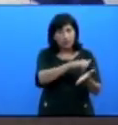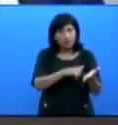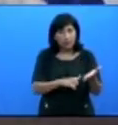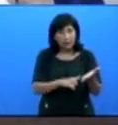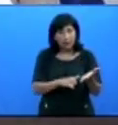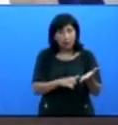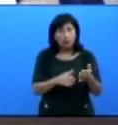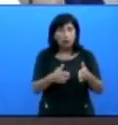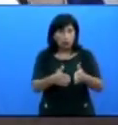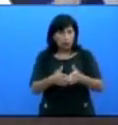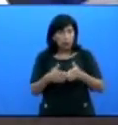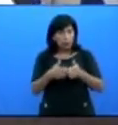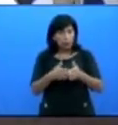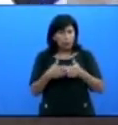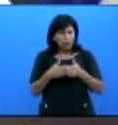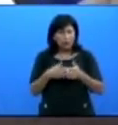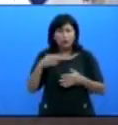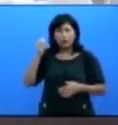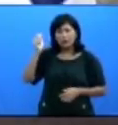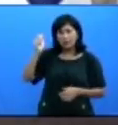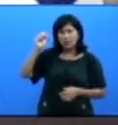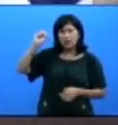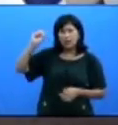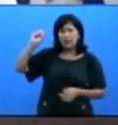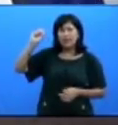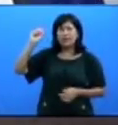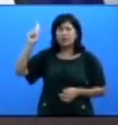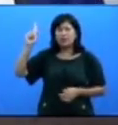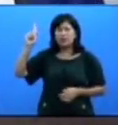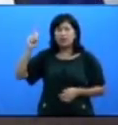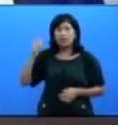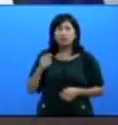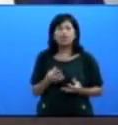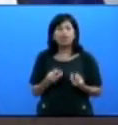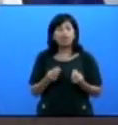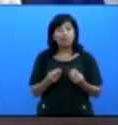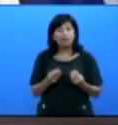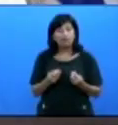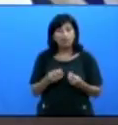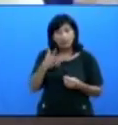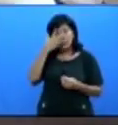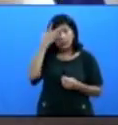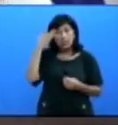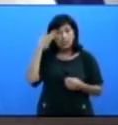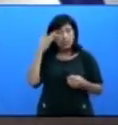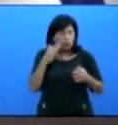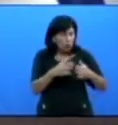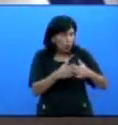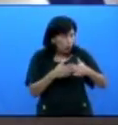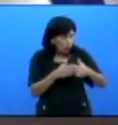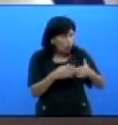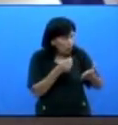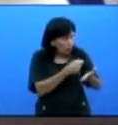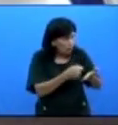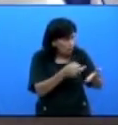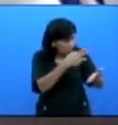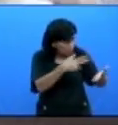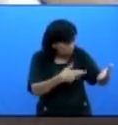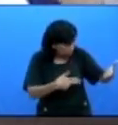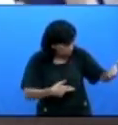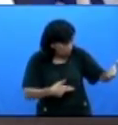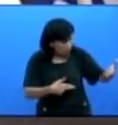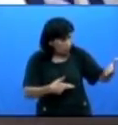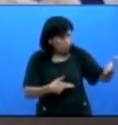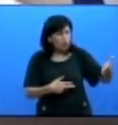as reivindicações de ASGs, coveiros e da Brigada. Né? Então, como é esse documento? Ele